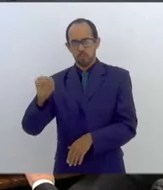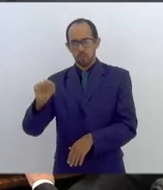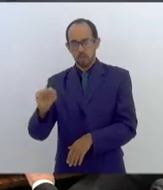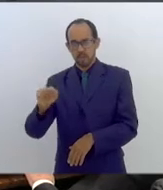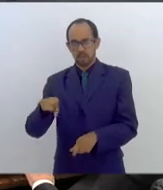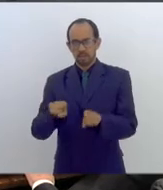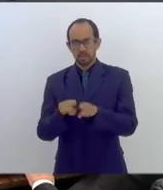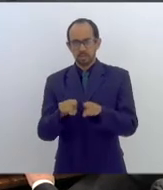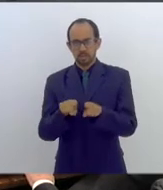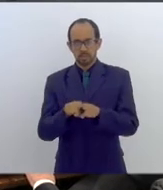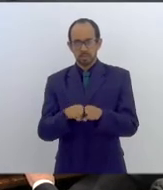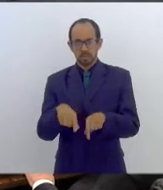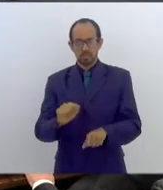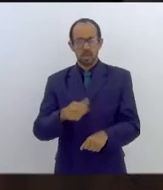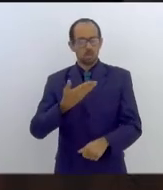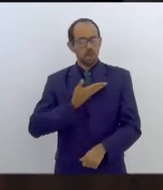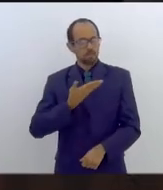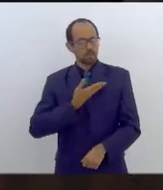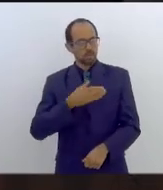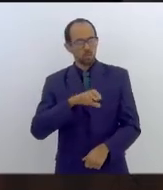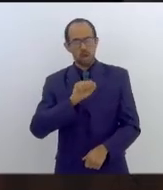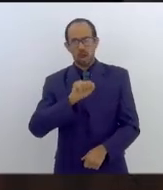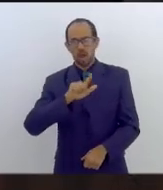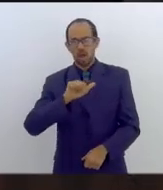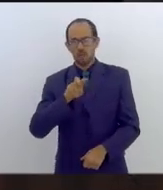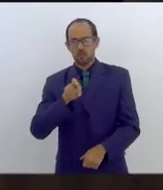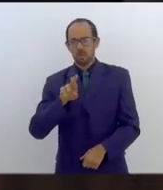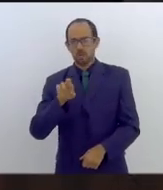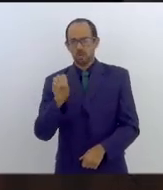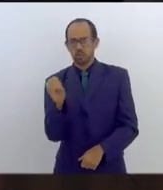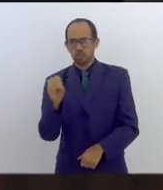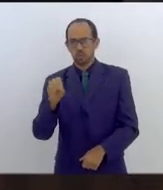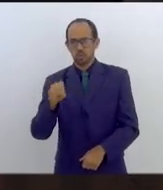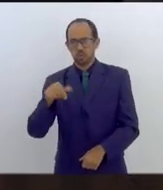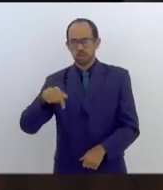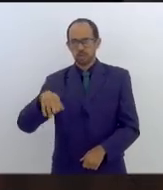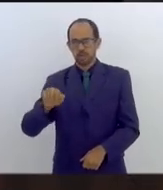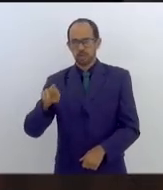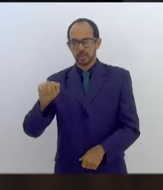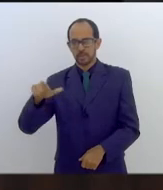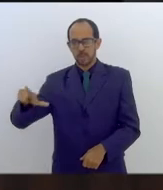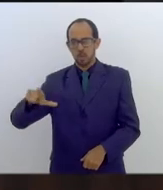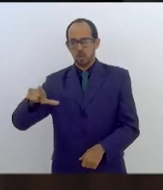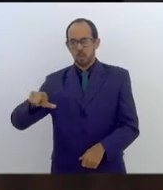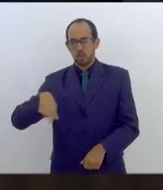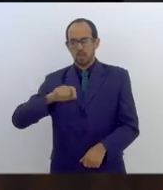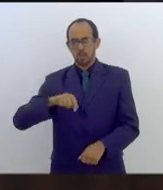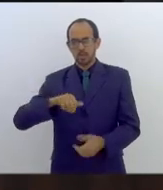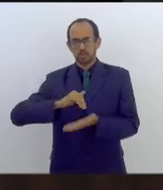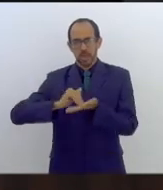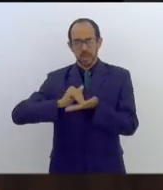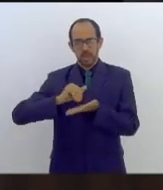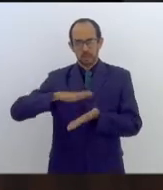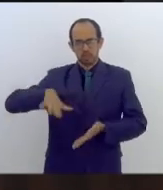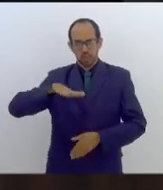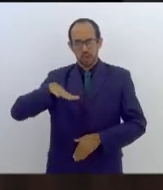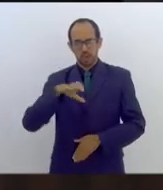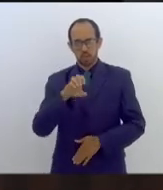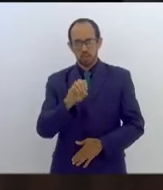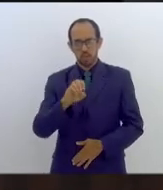maerj nosso amigo Álvaro Quintão Nossa secretária secretário geral da OAB